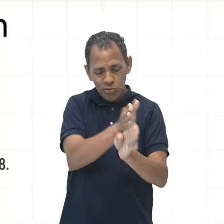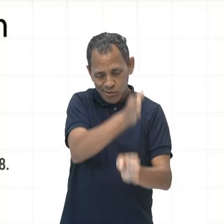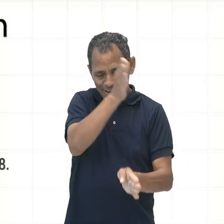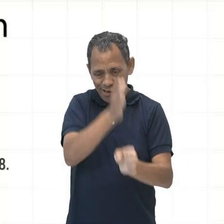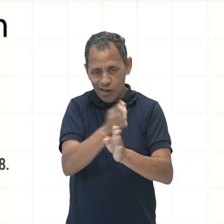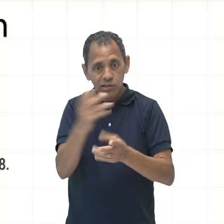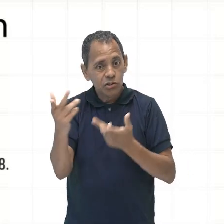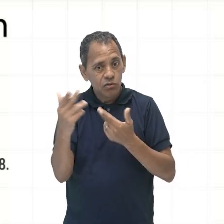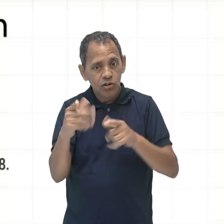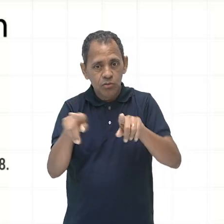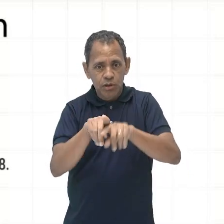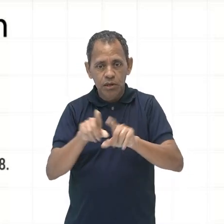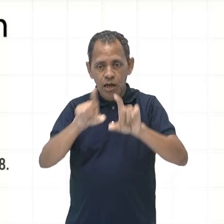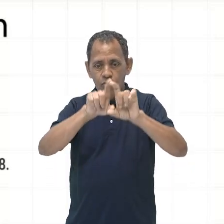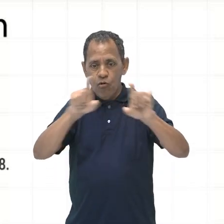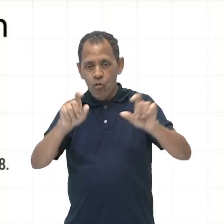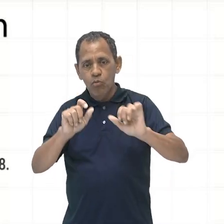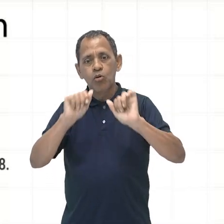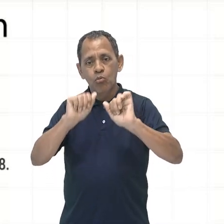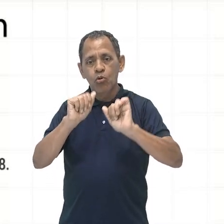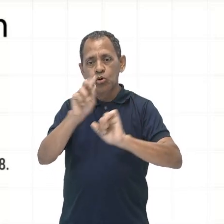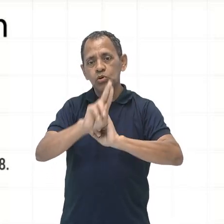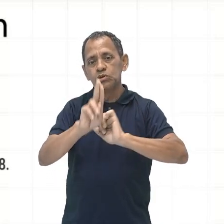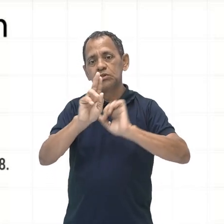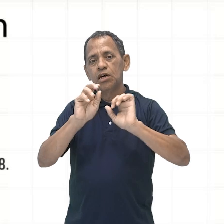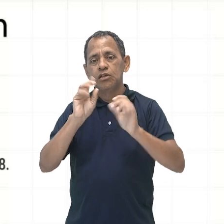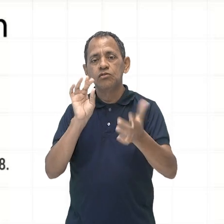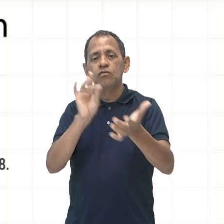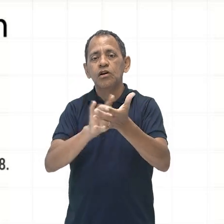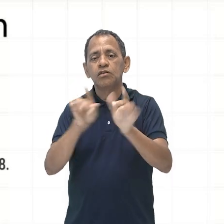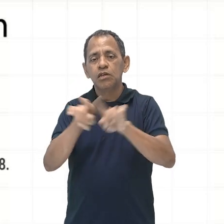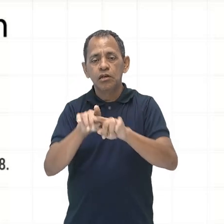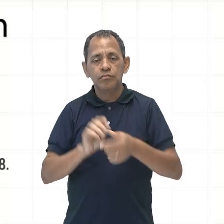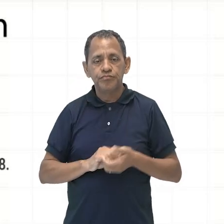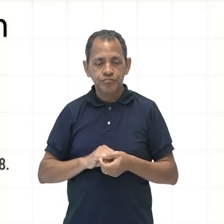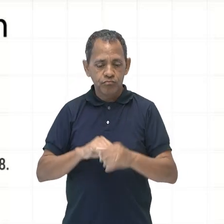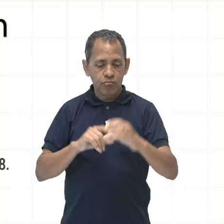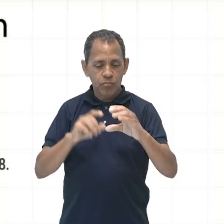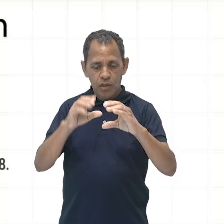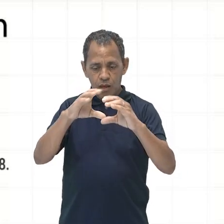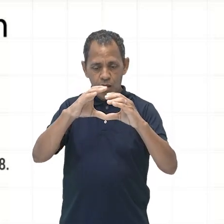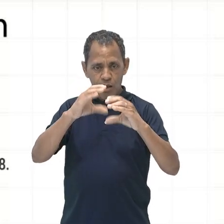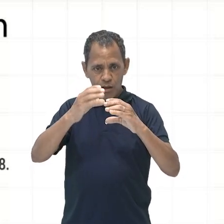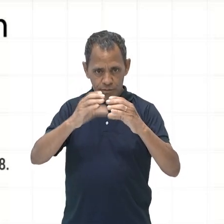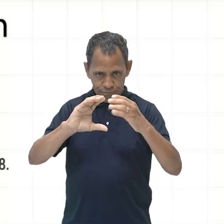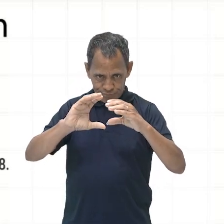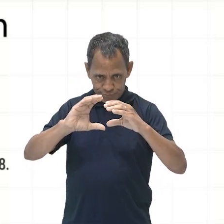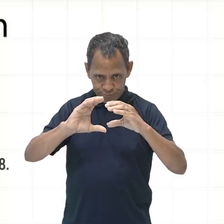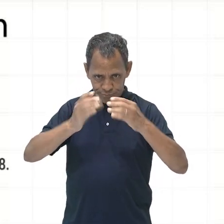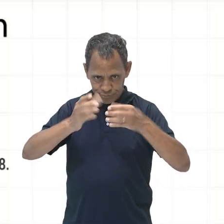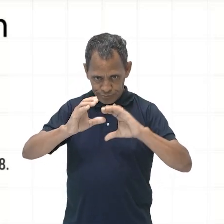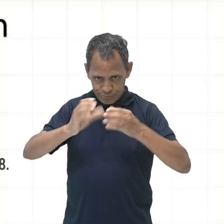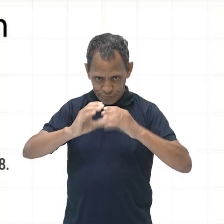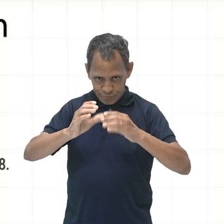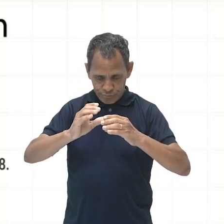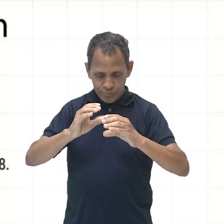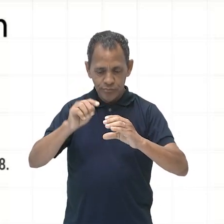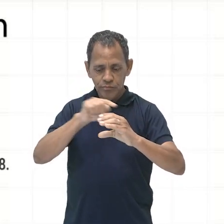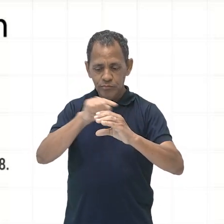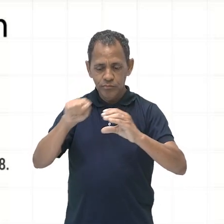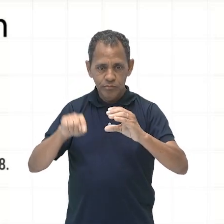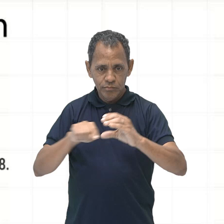pode aplicar é justamente pegar a medida do lado, que vai ser a mesma para tudo, e